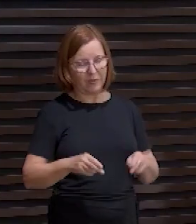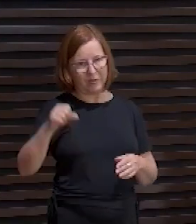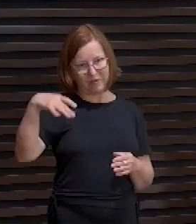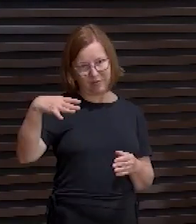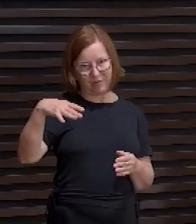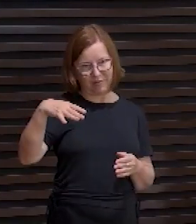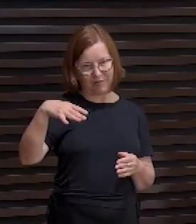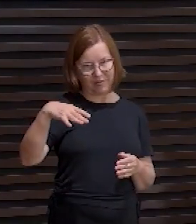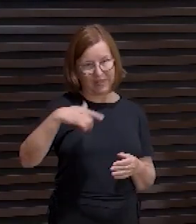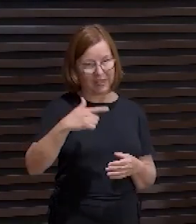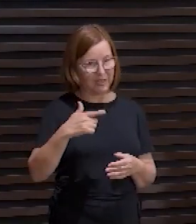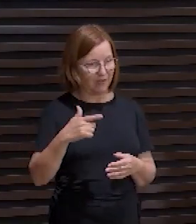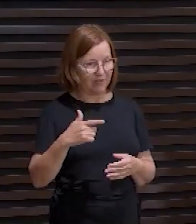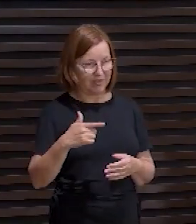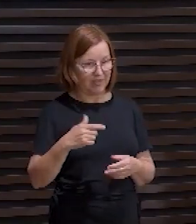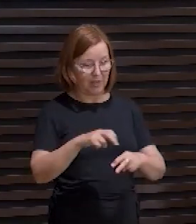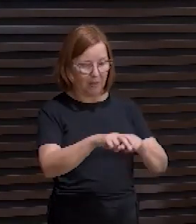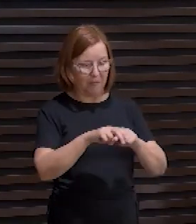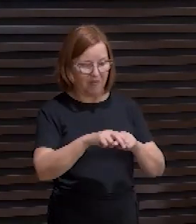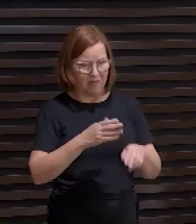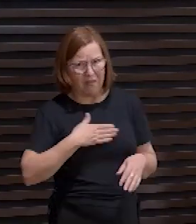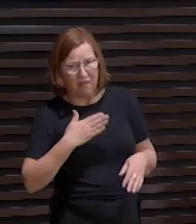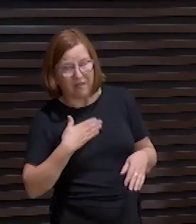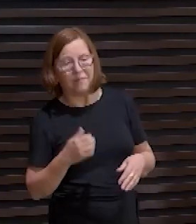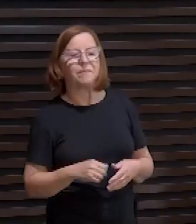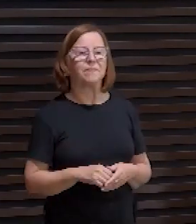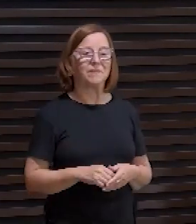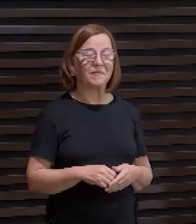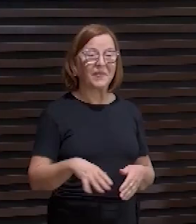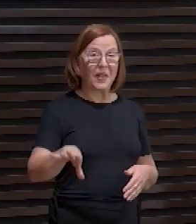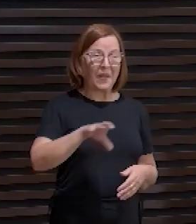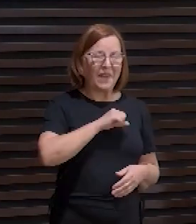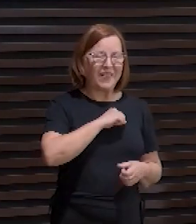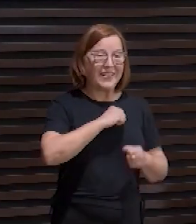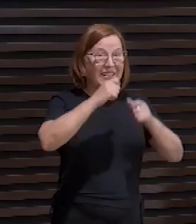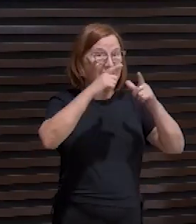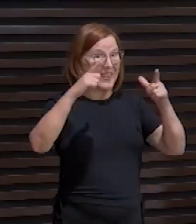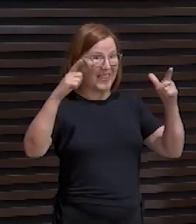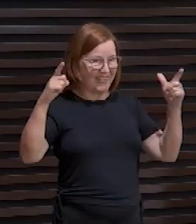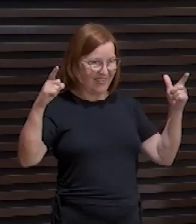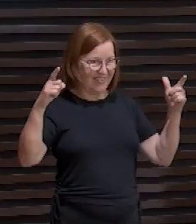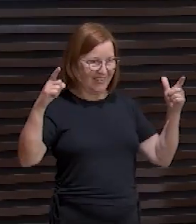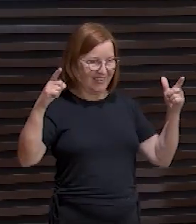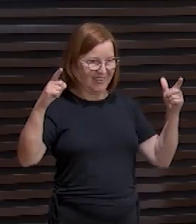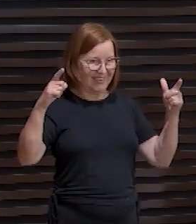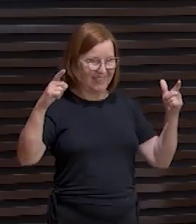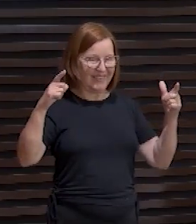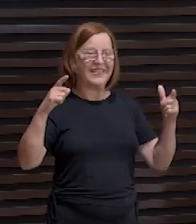há nenhum tropeço. O amor é a maior das evidências da vida de Cristo em